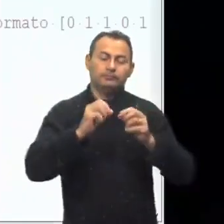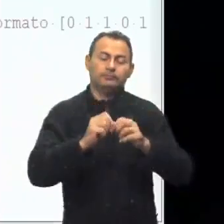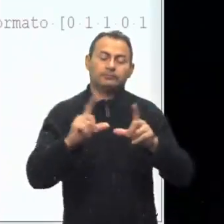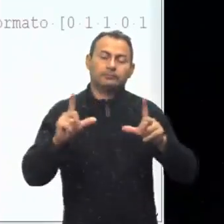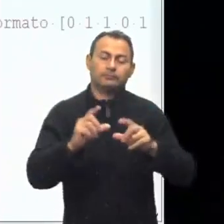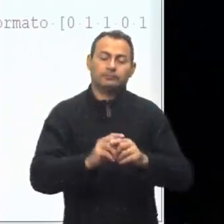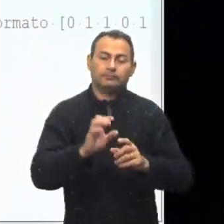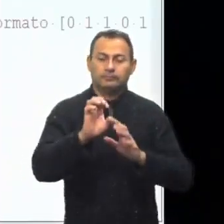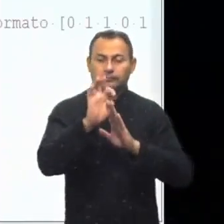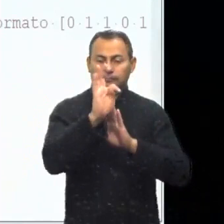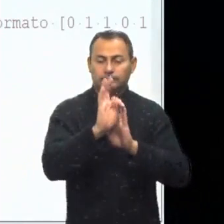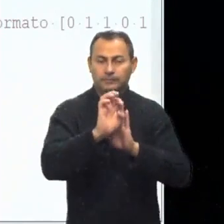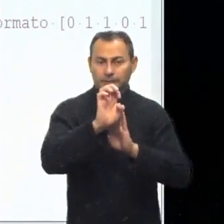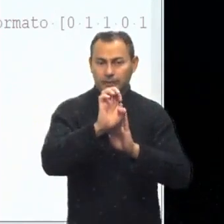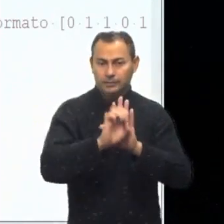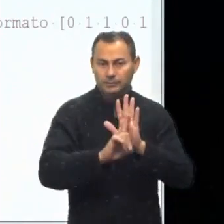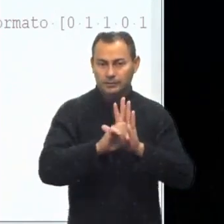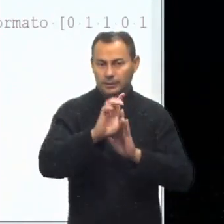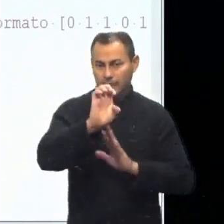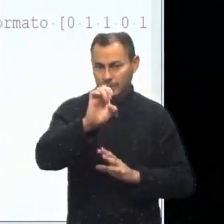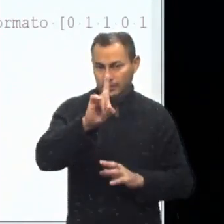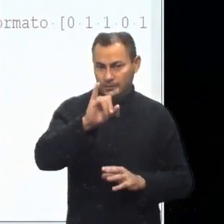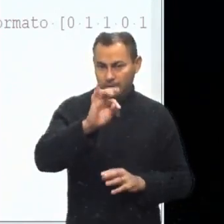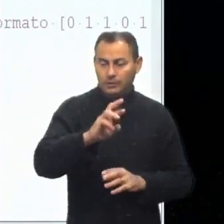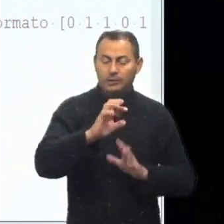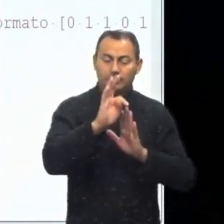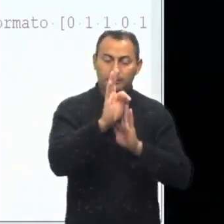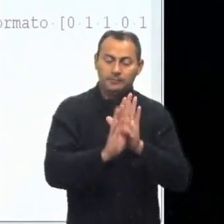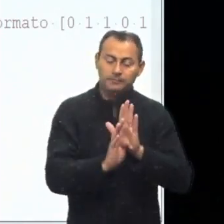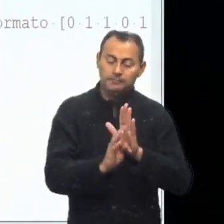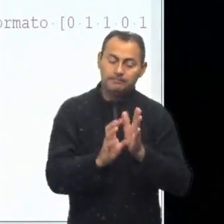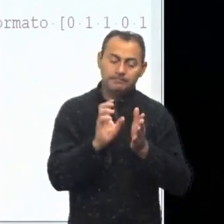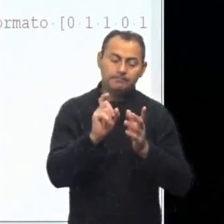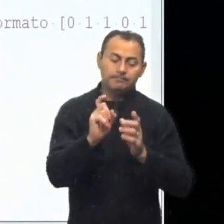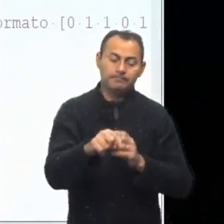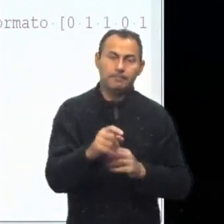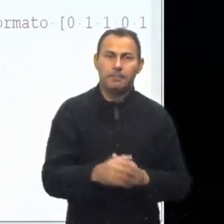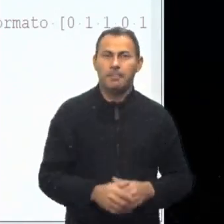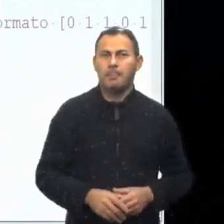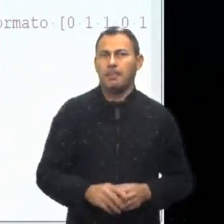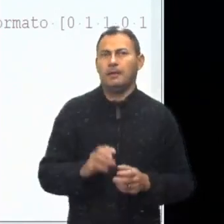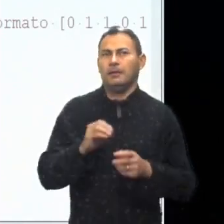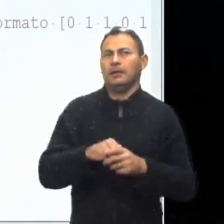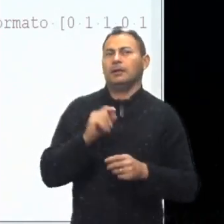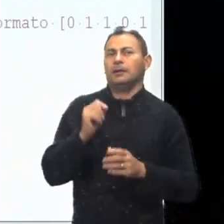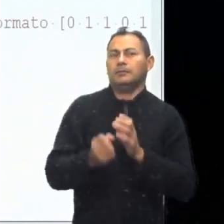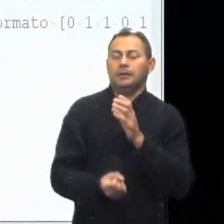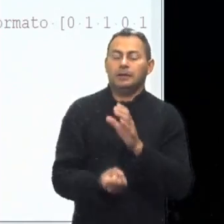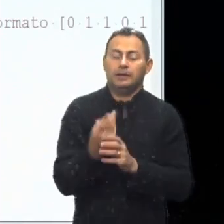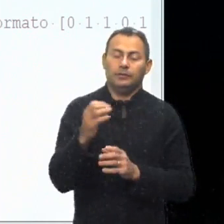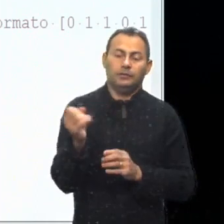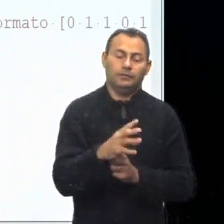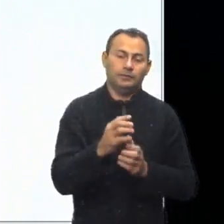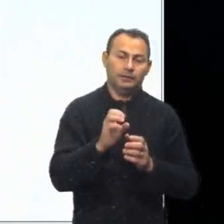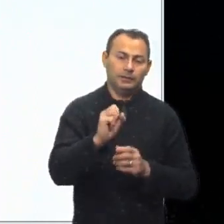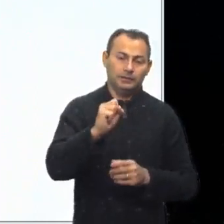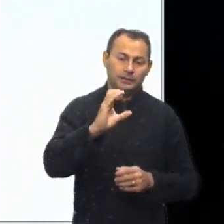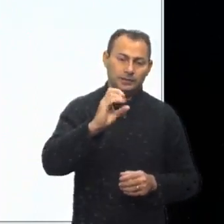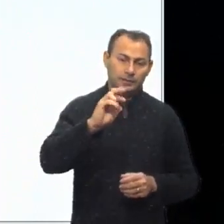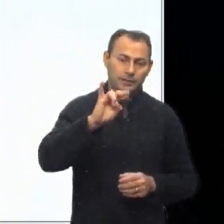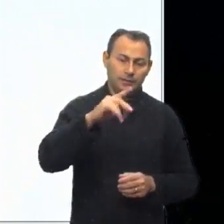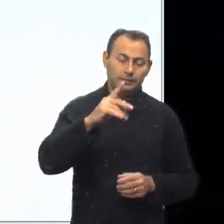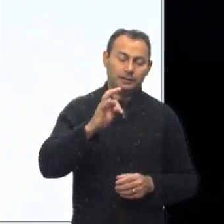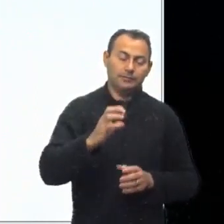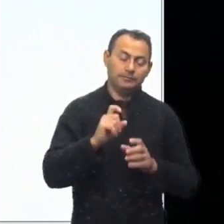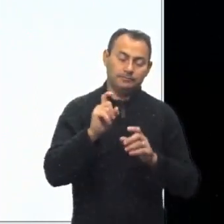editor de textos. Lá você vai clicar nesse outro ícone para criar um novo script. Aí você